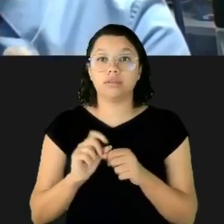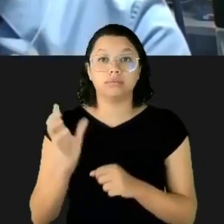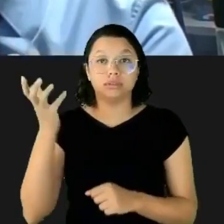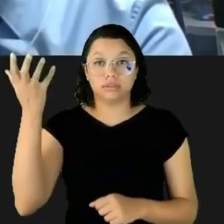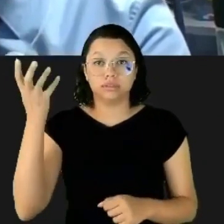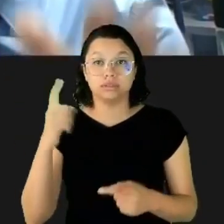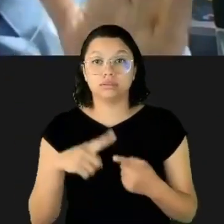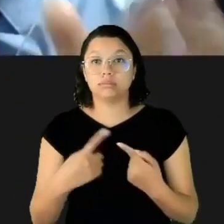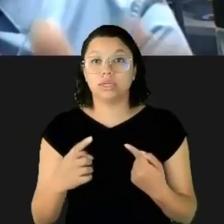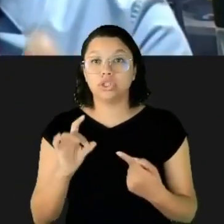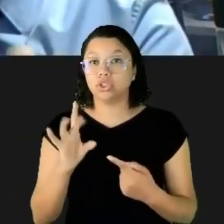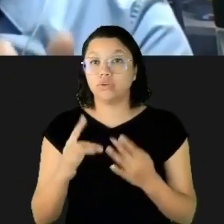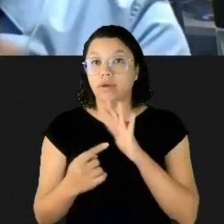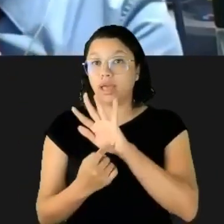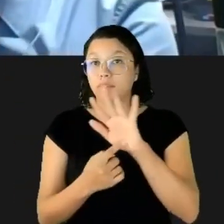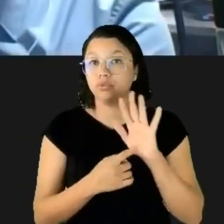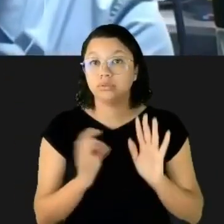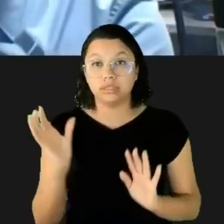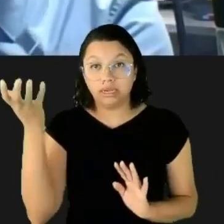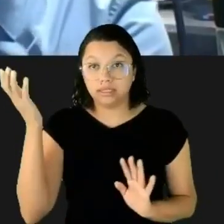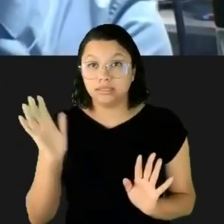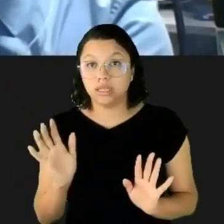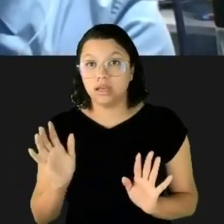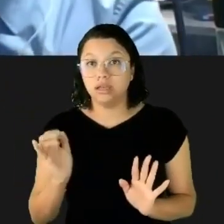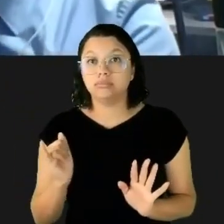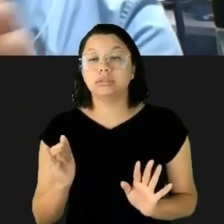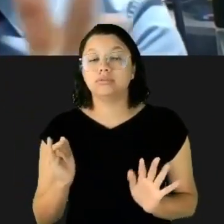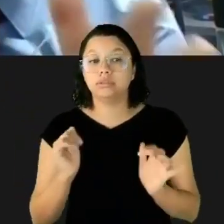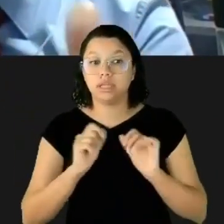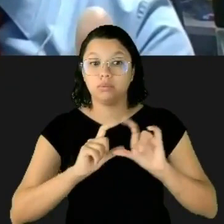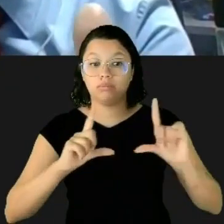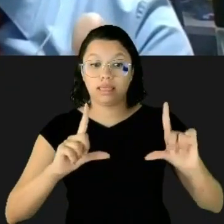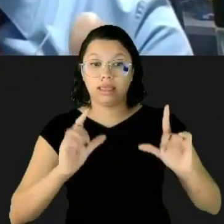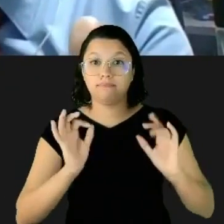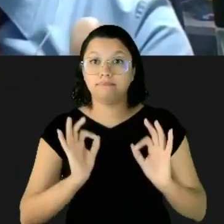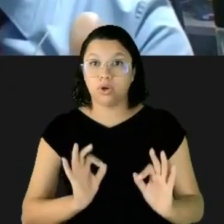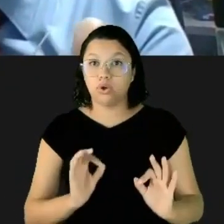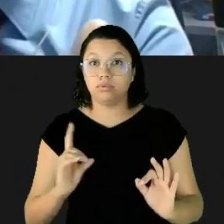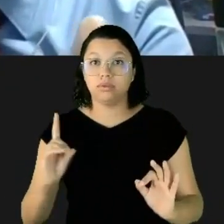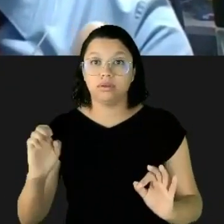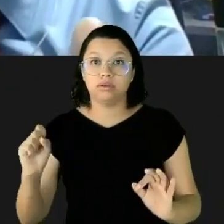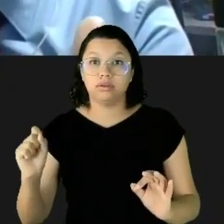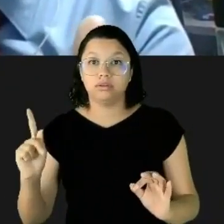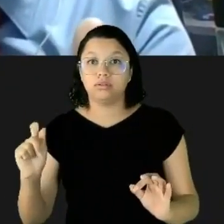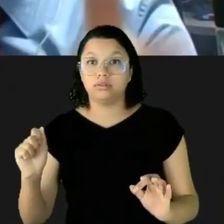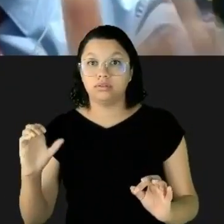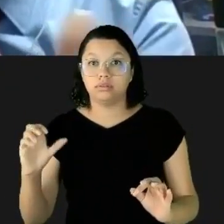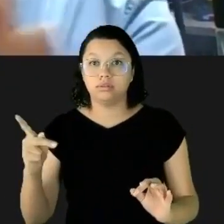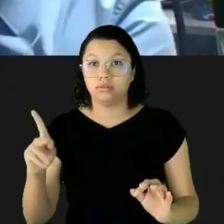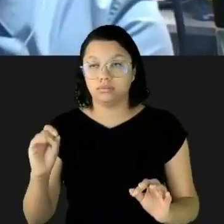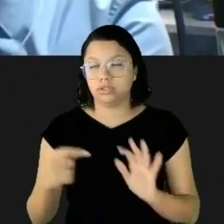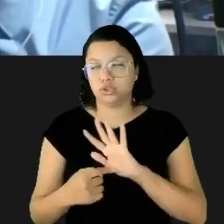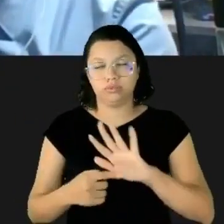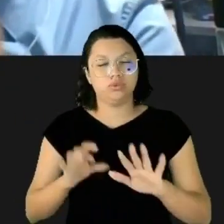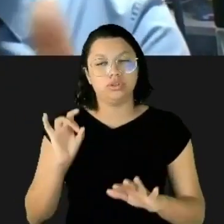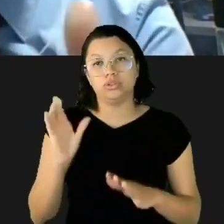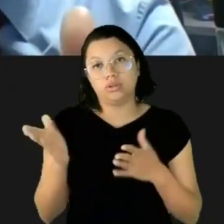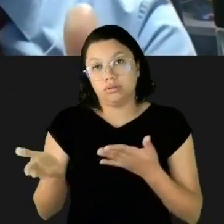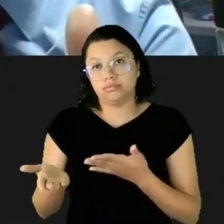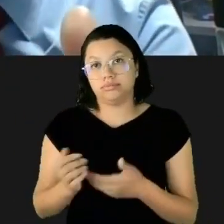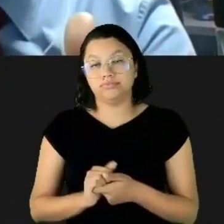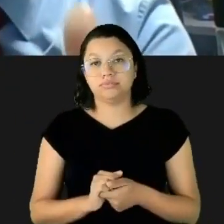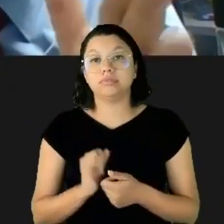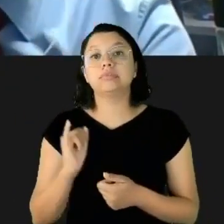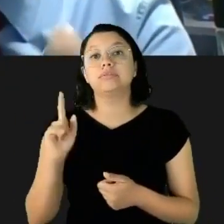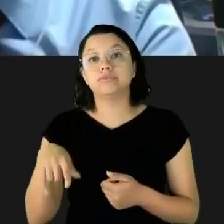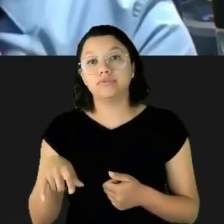fazer uma decisão ele só vai abrir modelos de decisão se você está com a tela pronta para despachar é só despacho se é